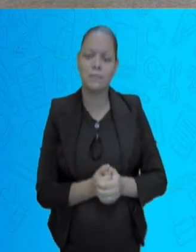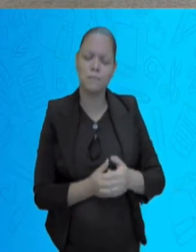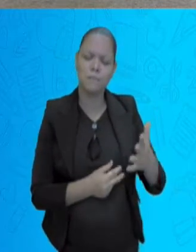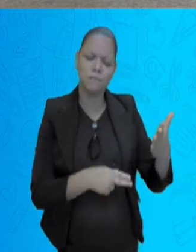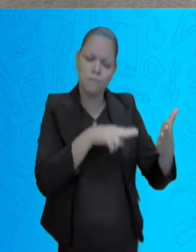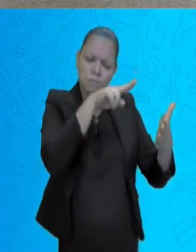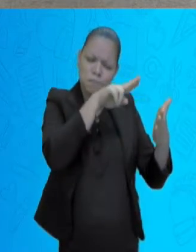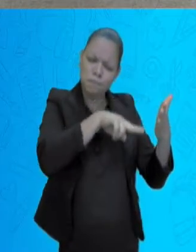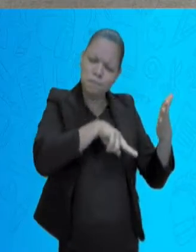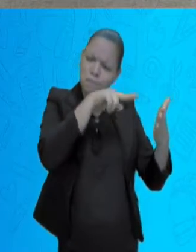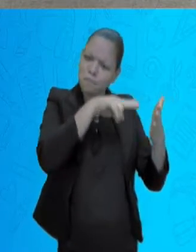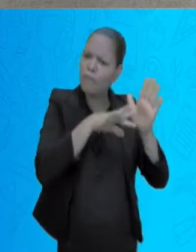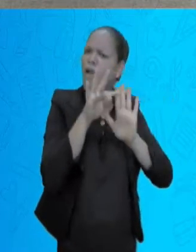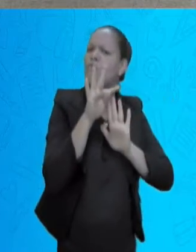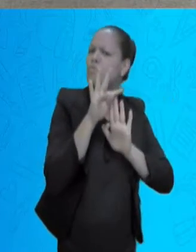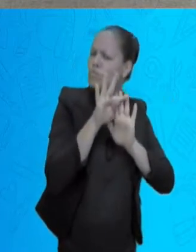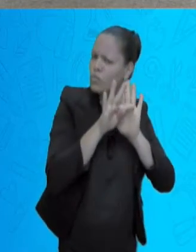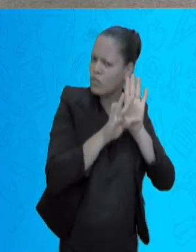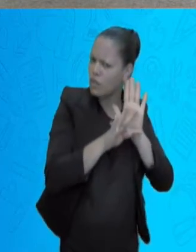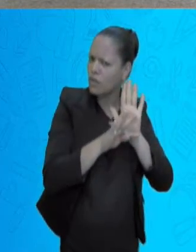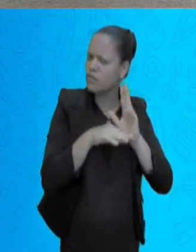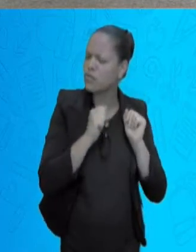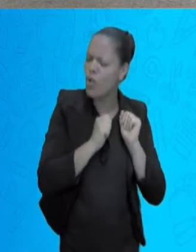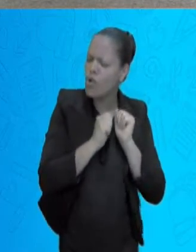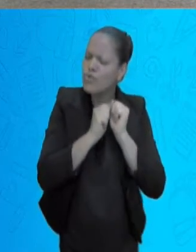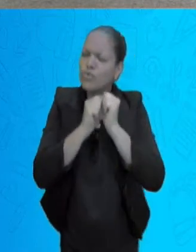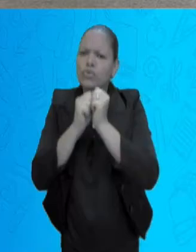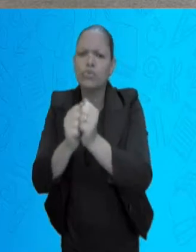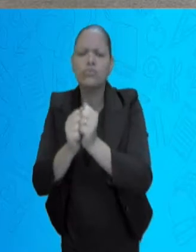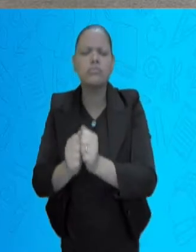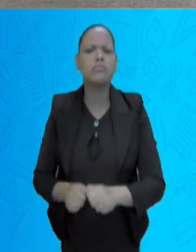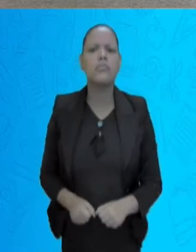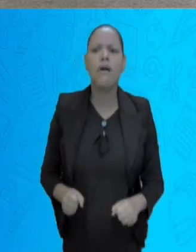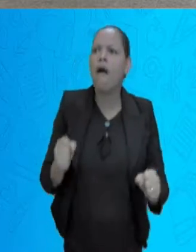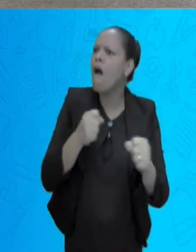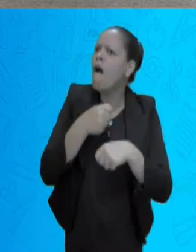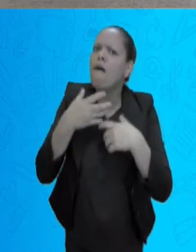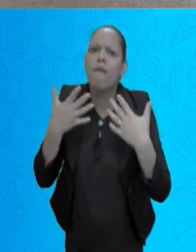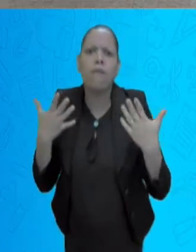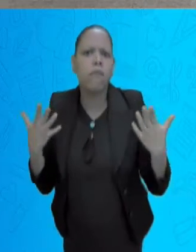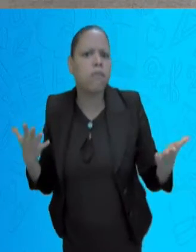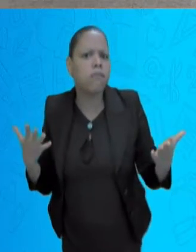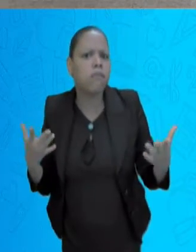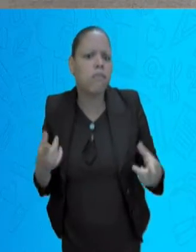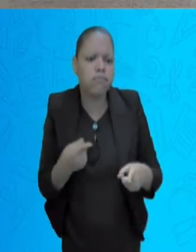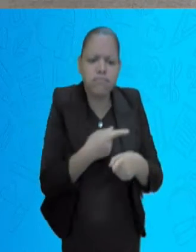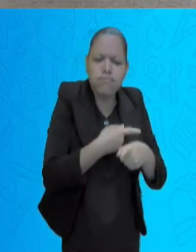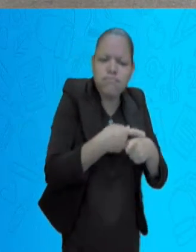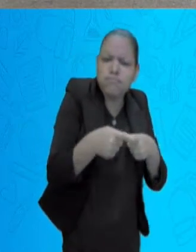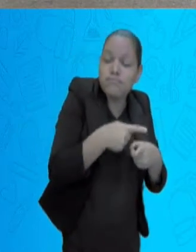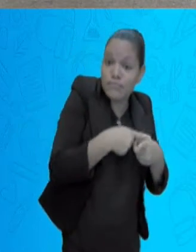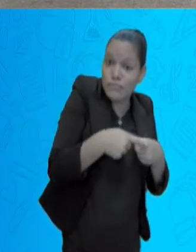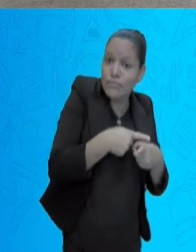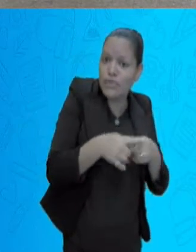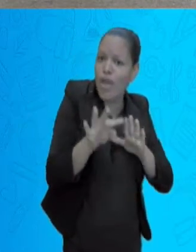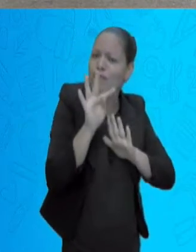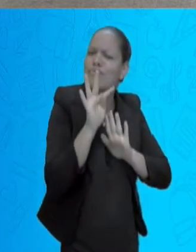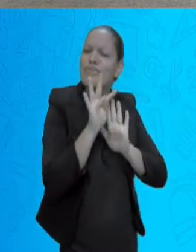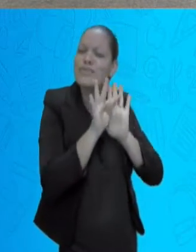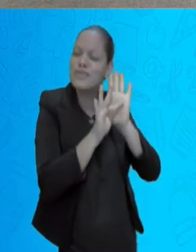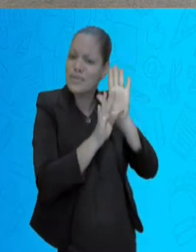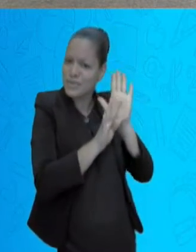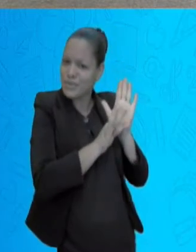vai falar junto comigo aqui qual é o tipo de gênero textual do